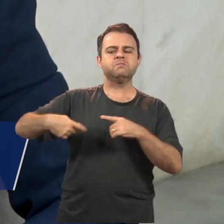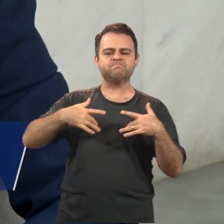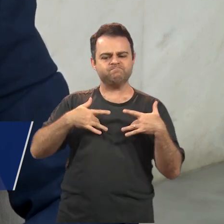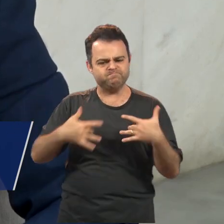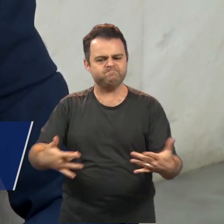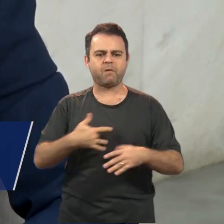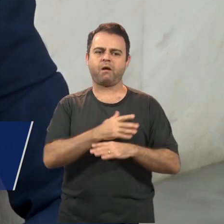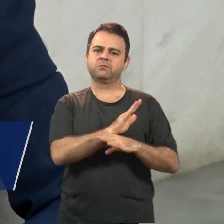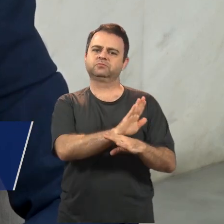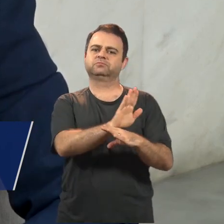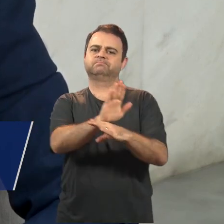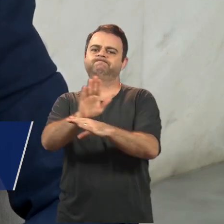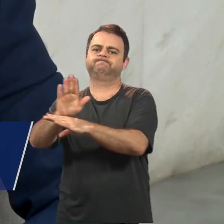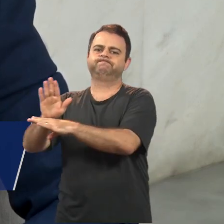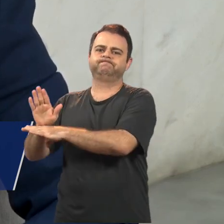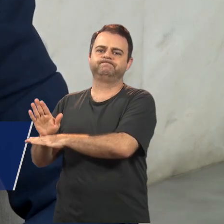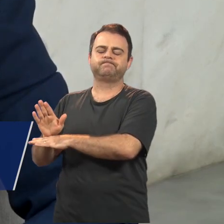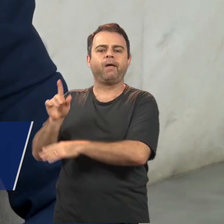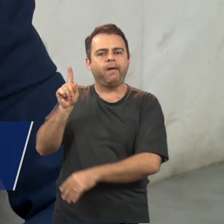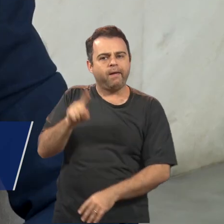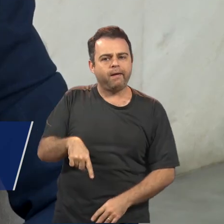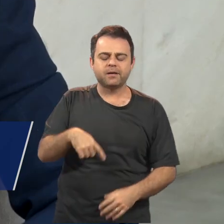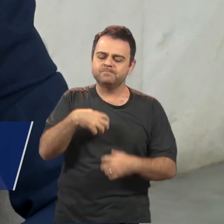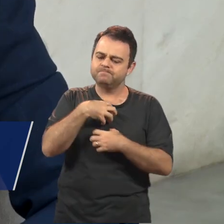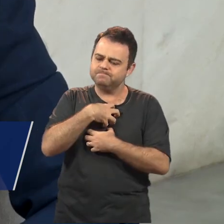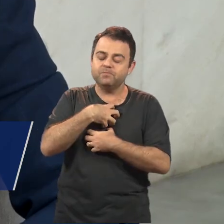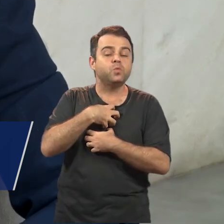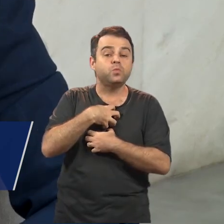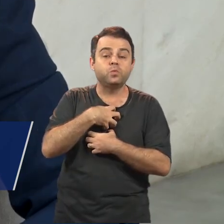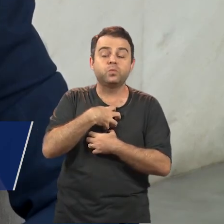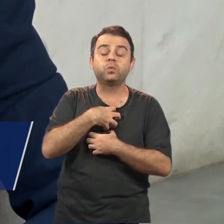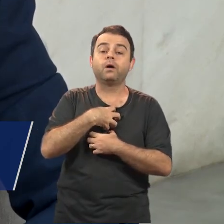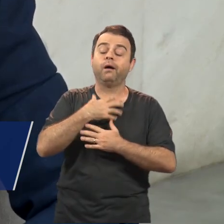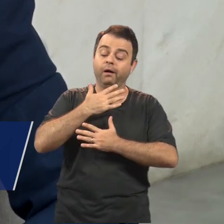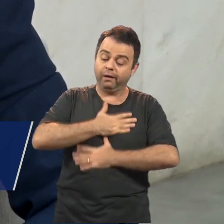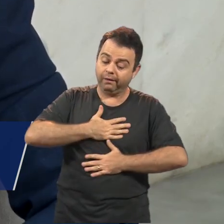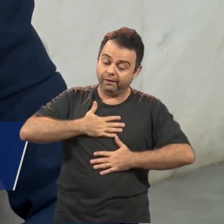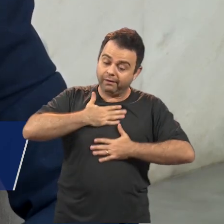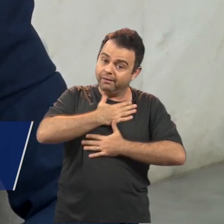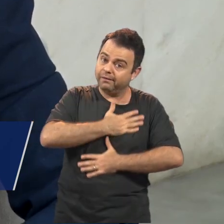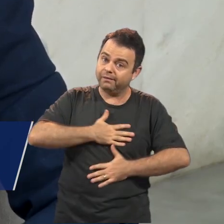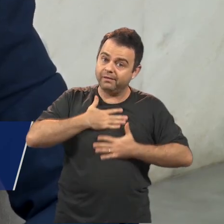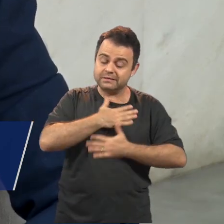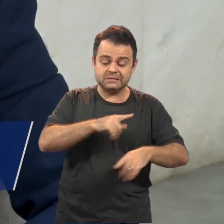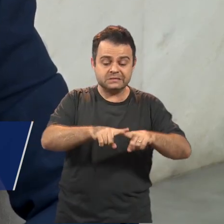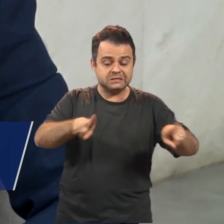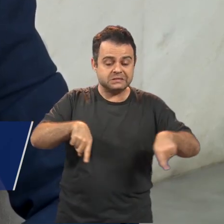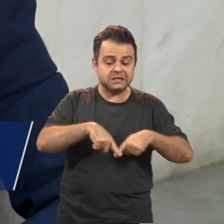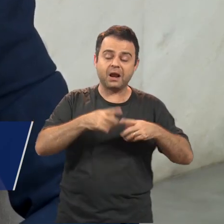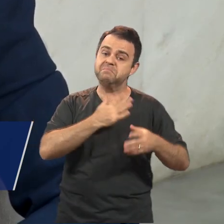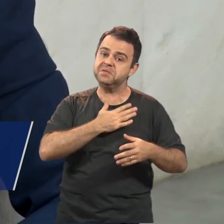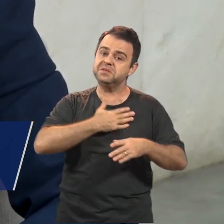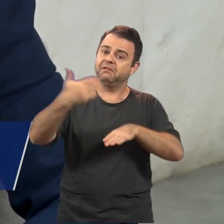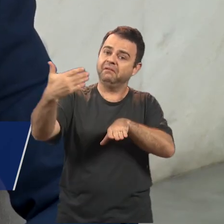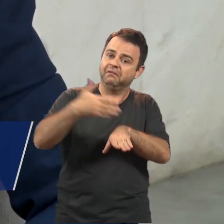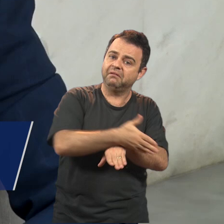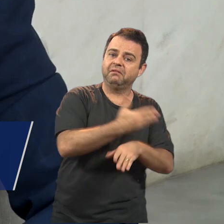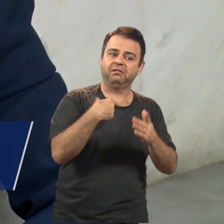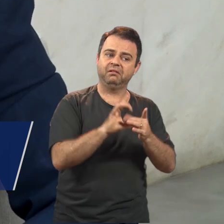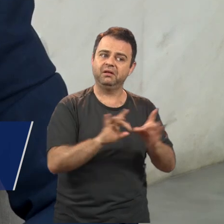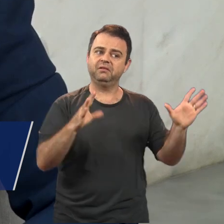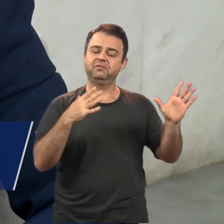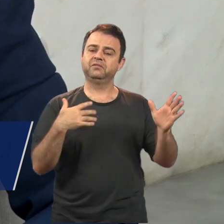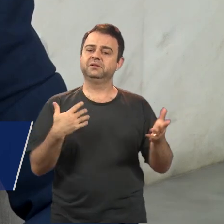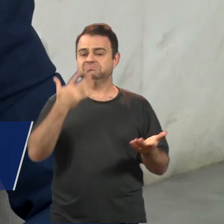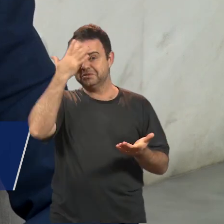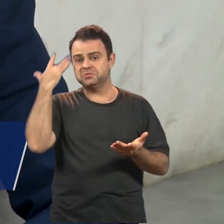E, para mim, repito, é gratificante poder abrir as portas do gabinete, como foi a sessão solene, abrir as portas da